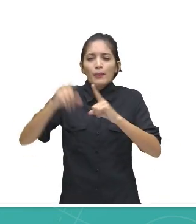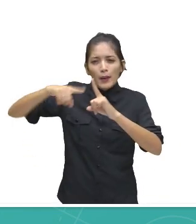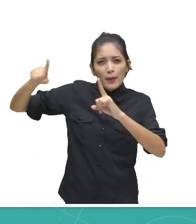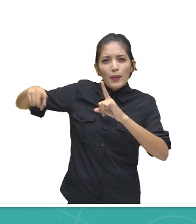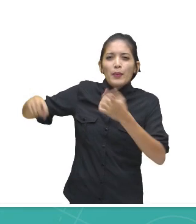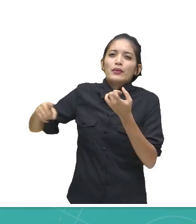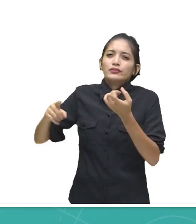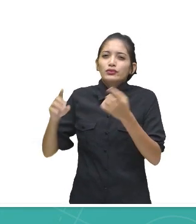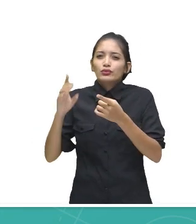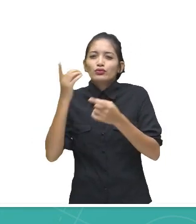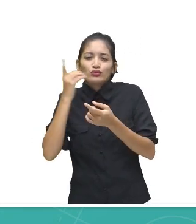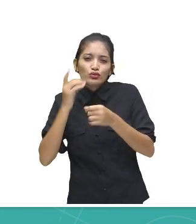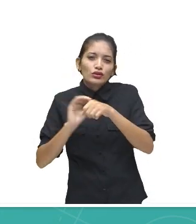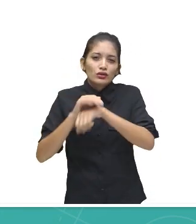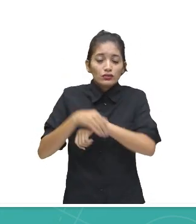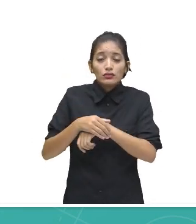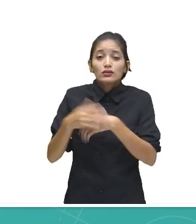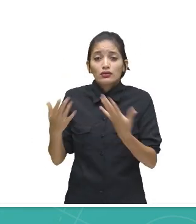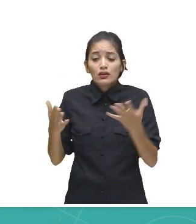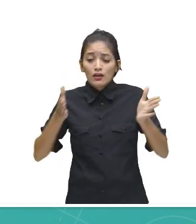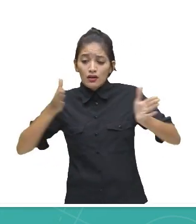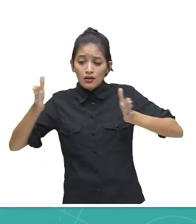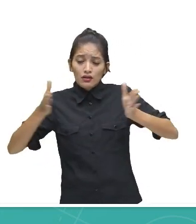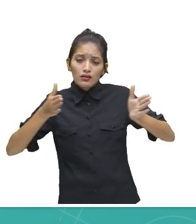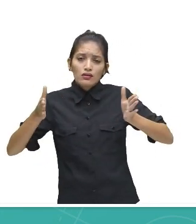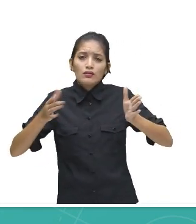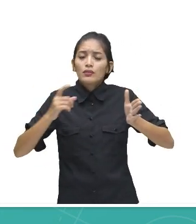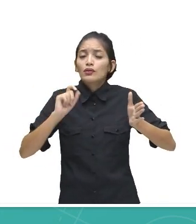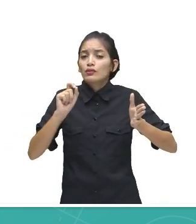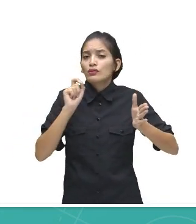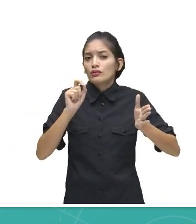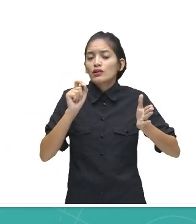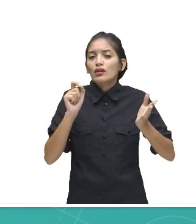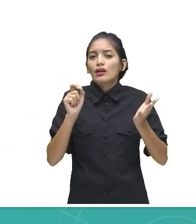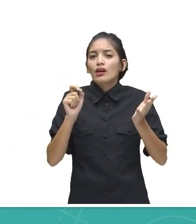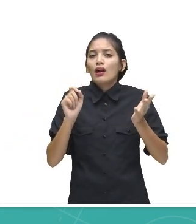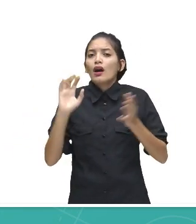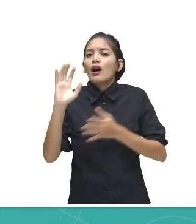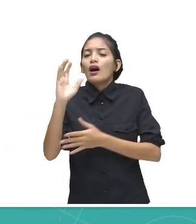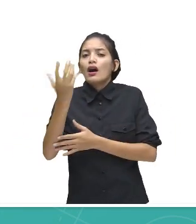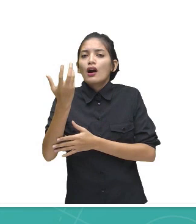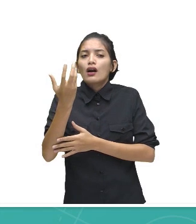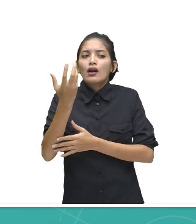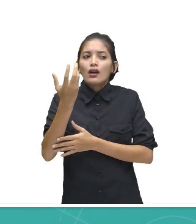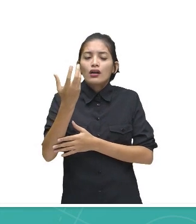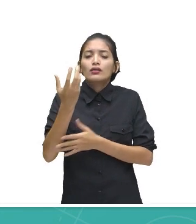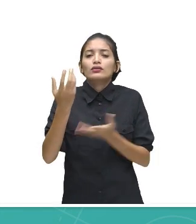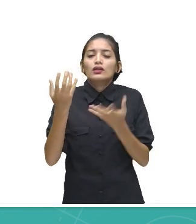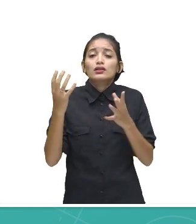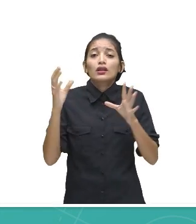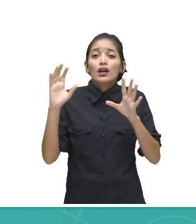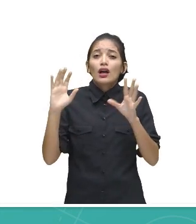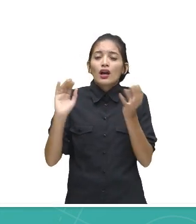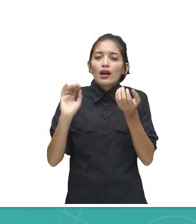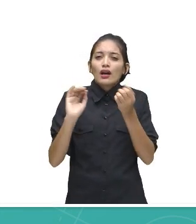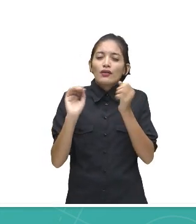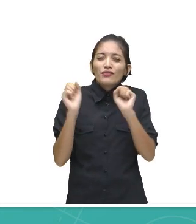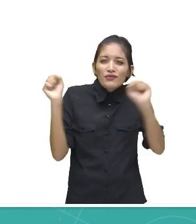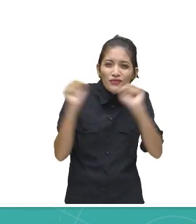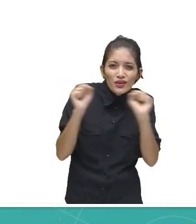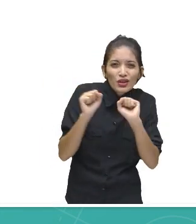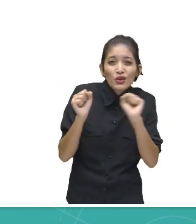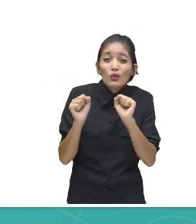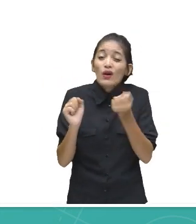durante o inverno tem áreas nessa parte do planeta aí que acaba ficando escurecido durante o dia todo.